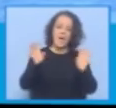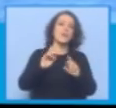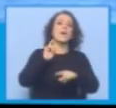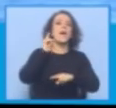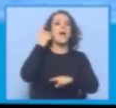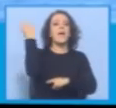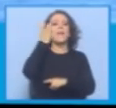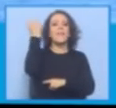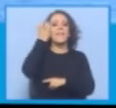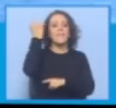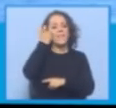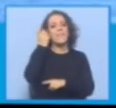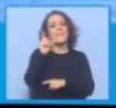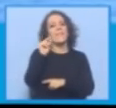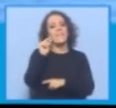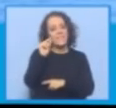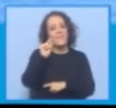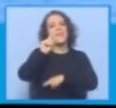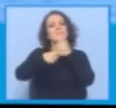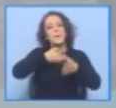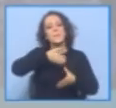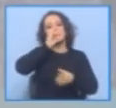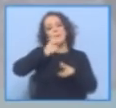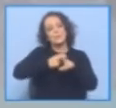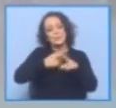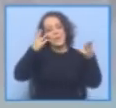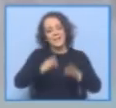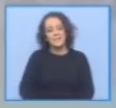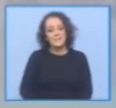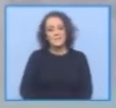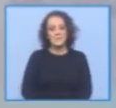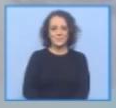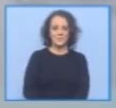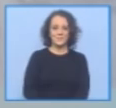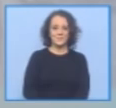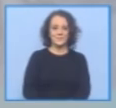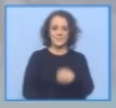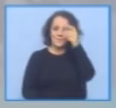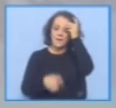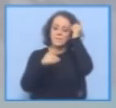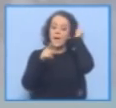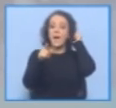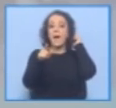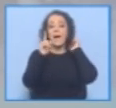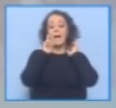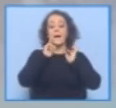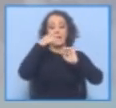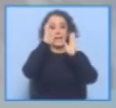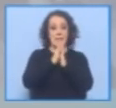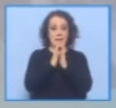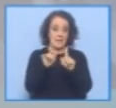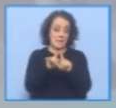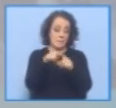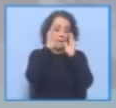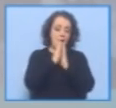tradição é parar-te em algum lugar também a tomar um chocolate, não? Entretanto, a irmã Núria cresceu, veio para Portugal,